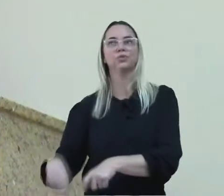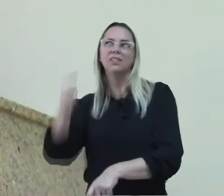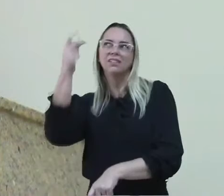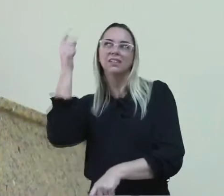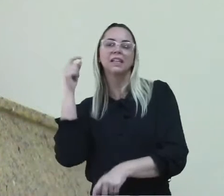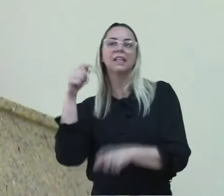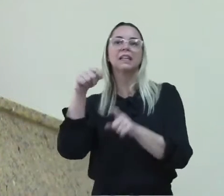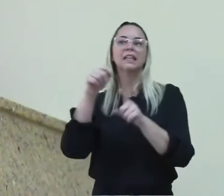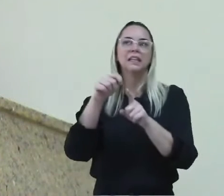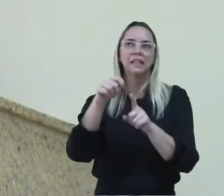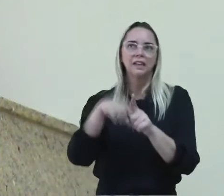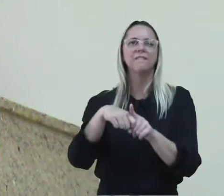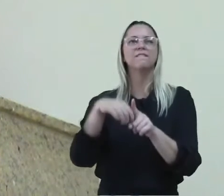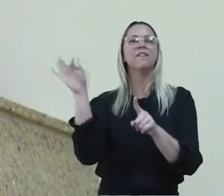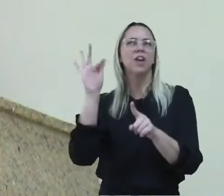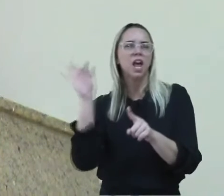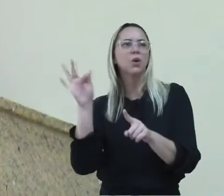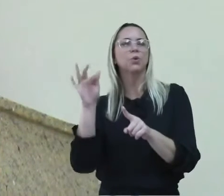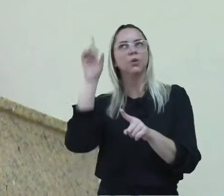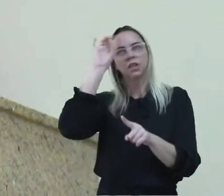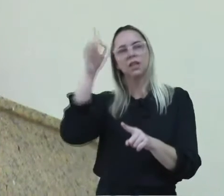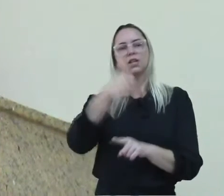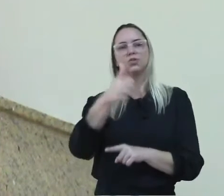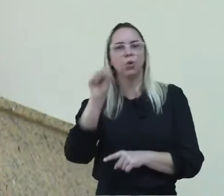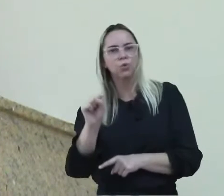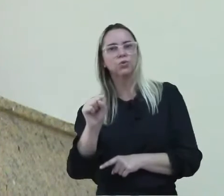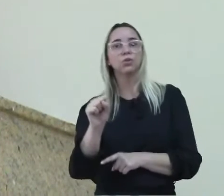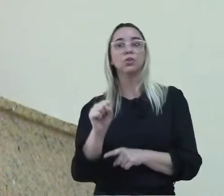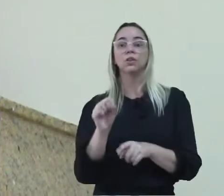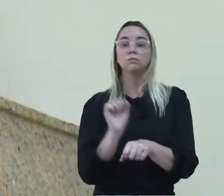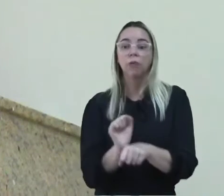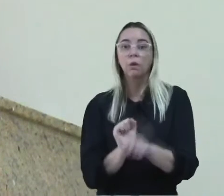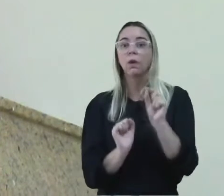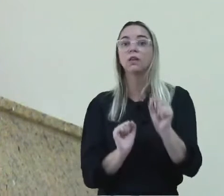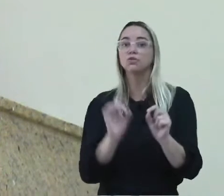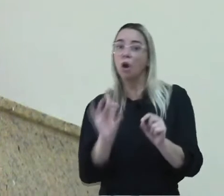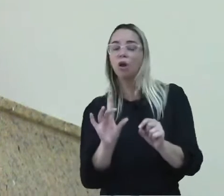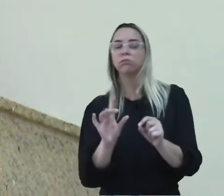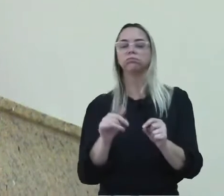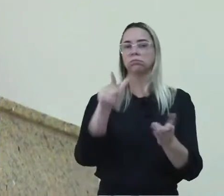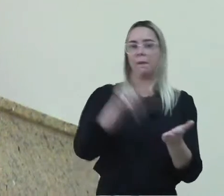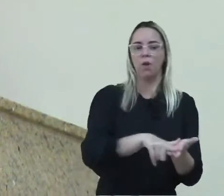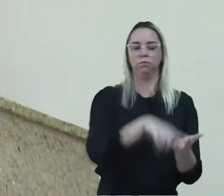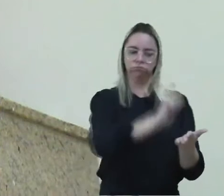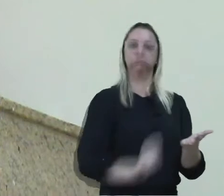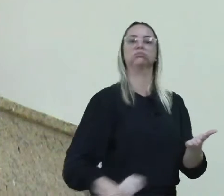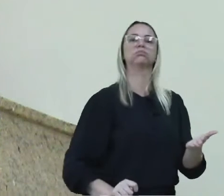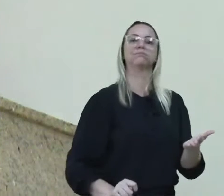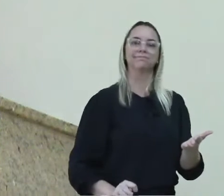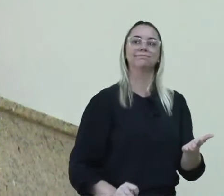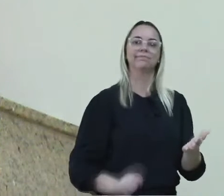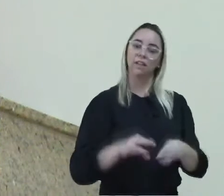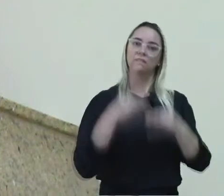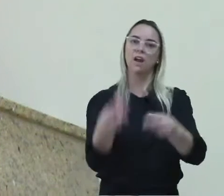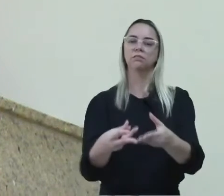de fevereiro, aguardando apenas o resultado da licitação, que acredito que sai aí nesses 15 dias, para ser também dada a